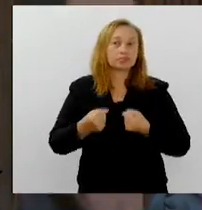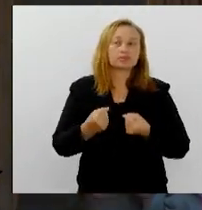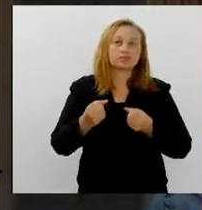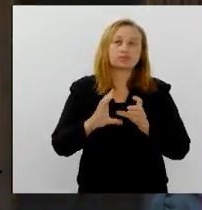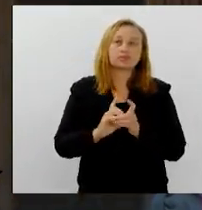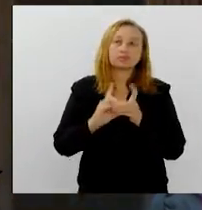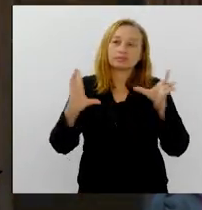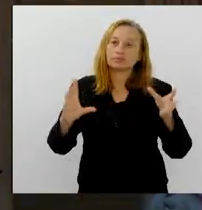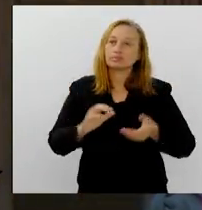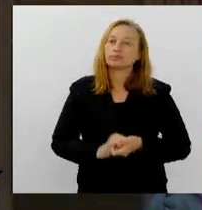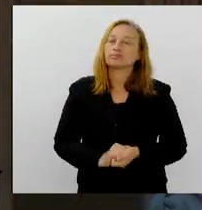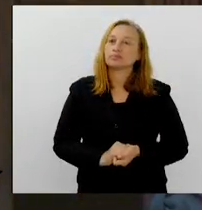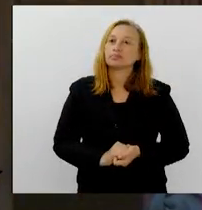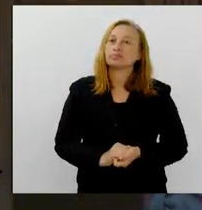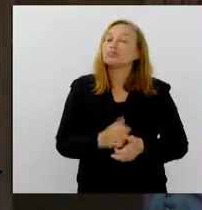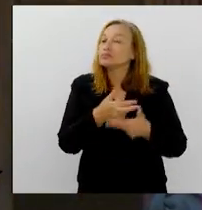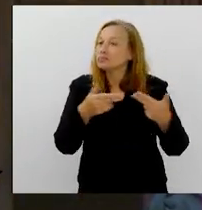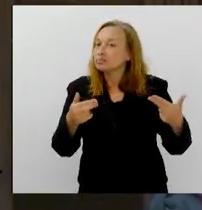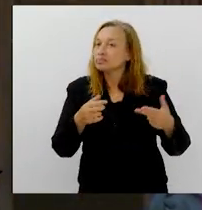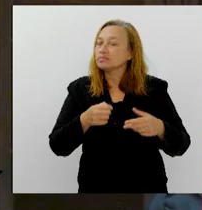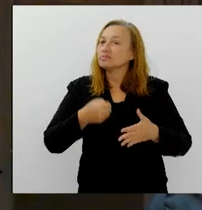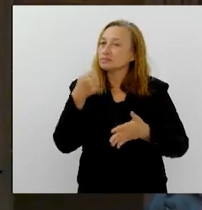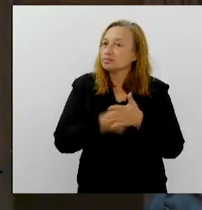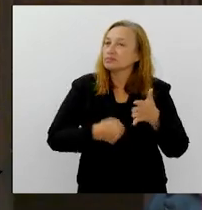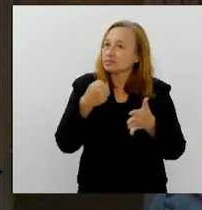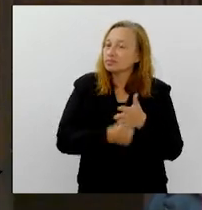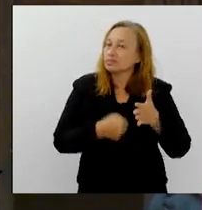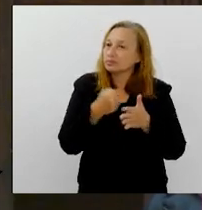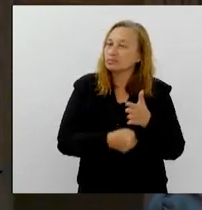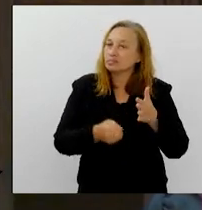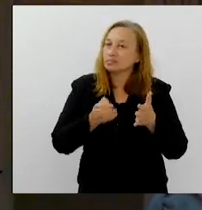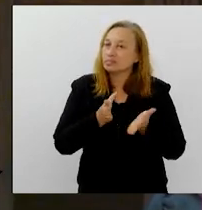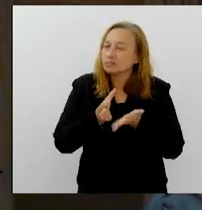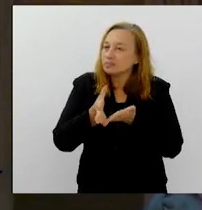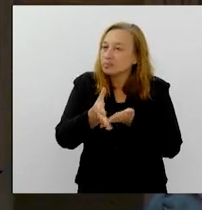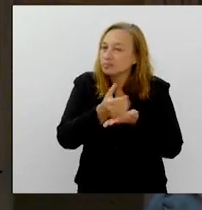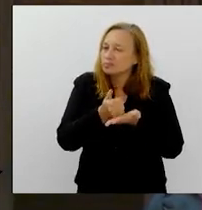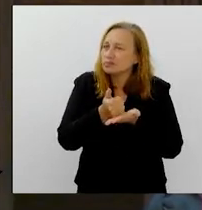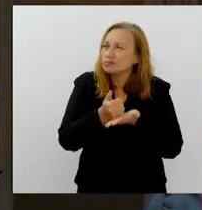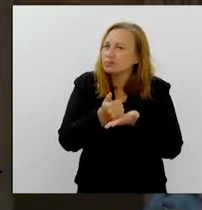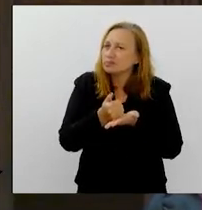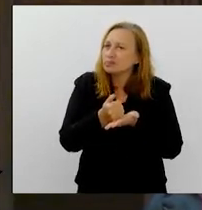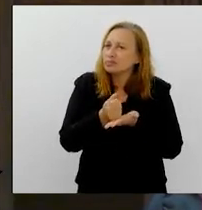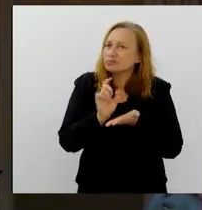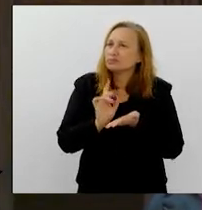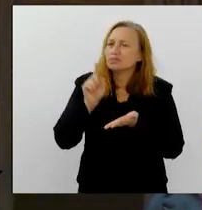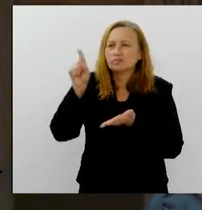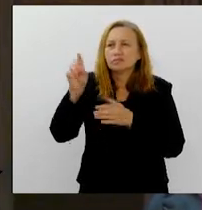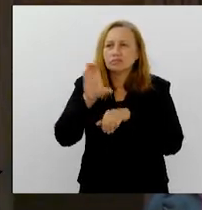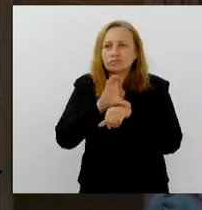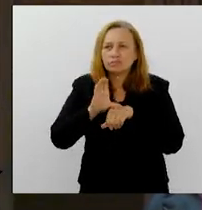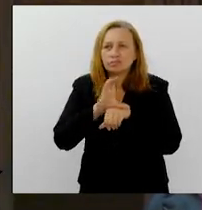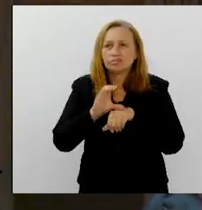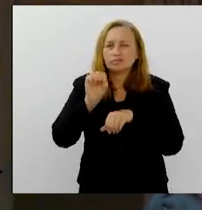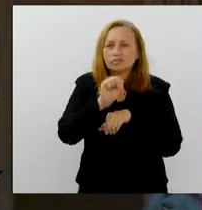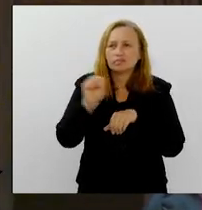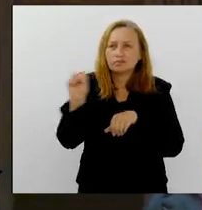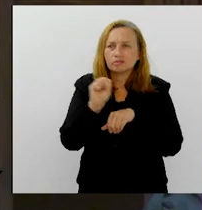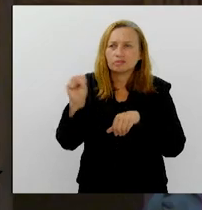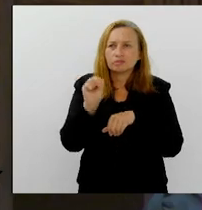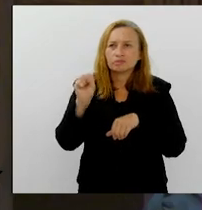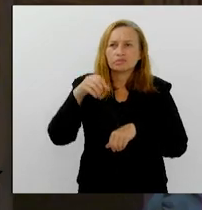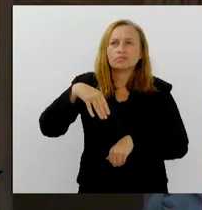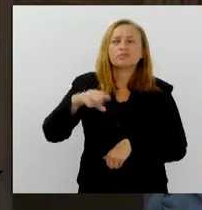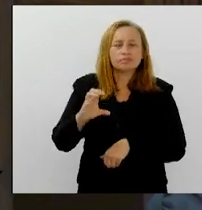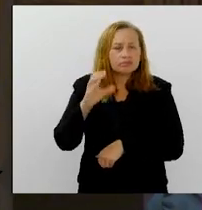democracia. Muitas das lutas que nós fomos acumular adiante só lá na Constituição de 88, o Minky sabe